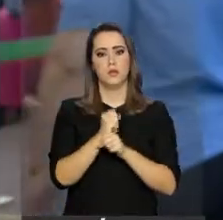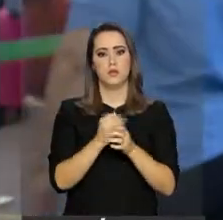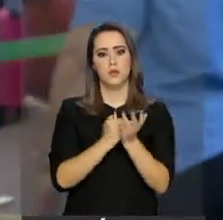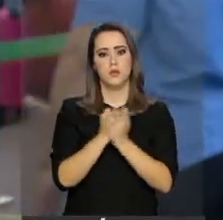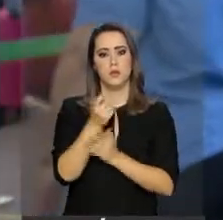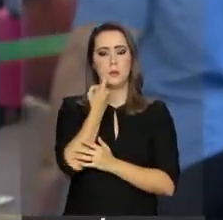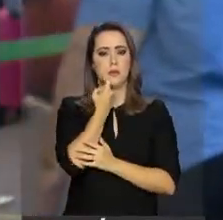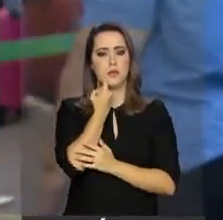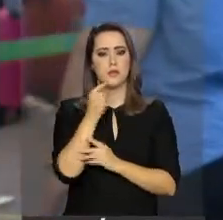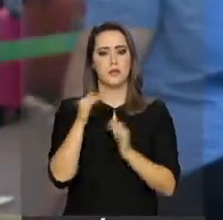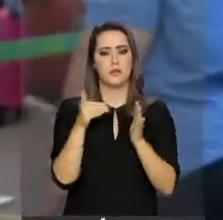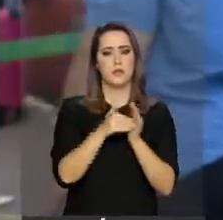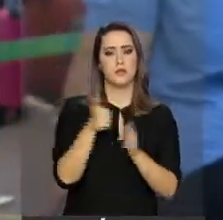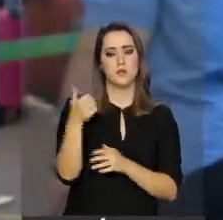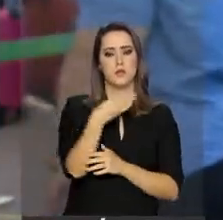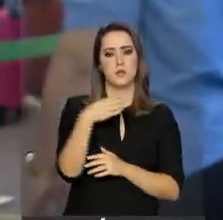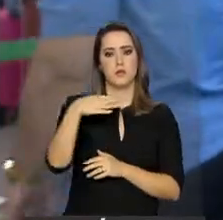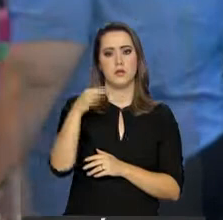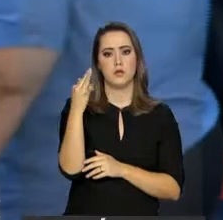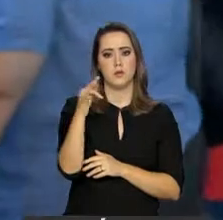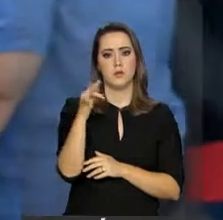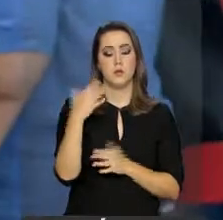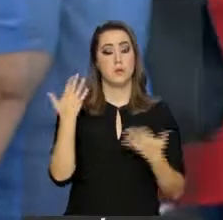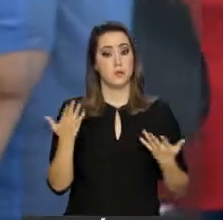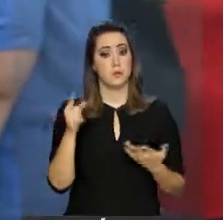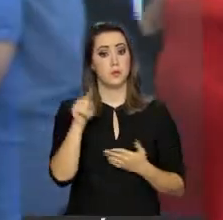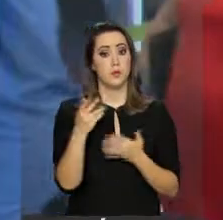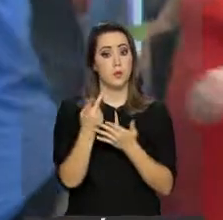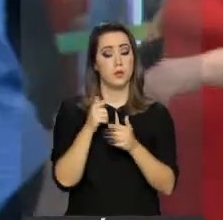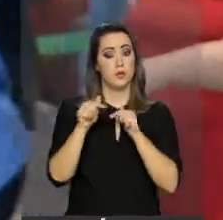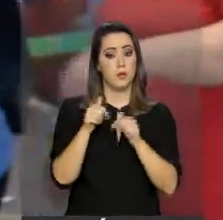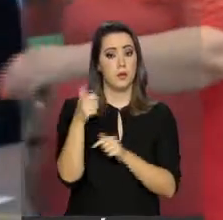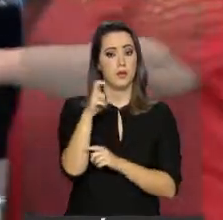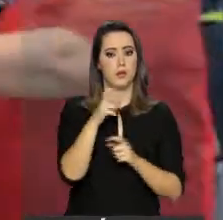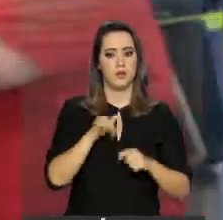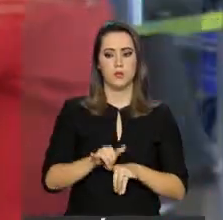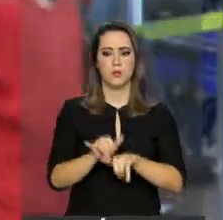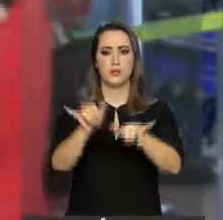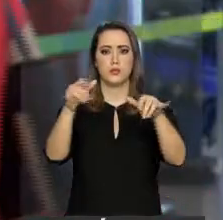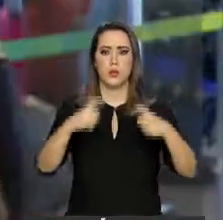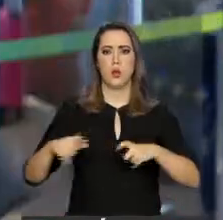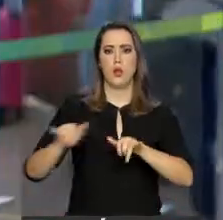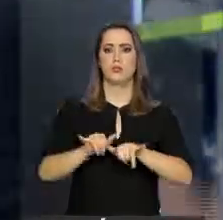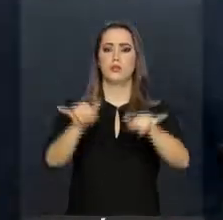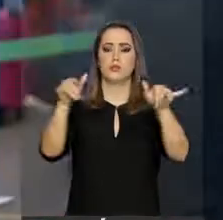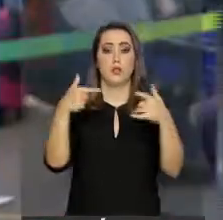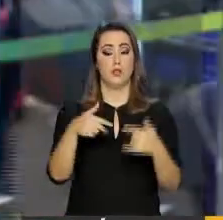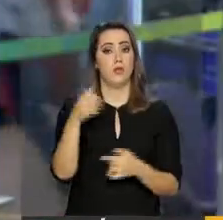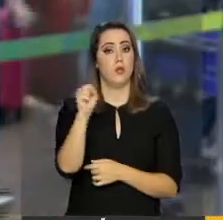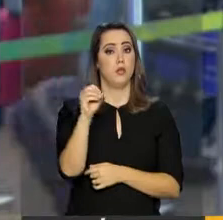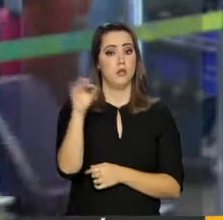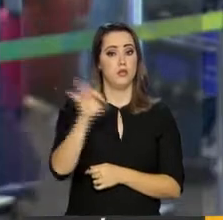começa nesta sexta-feira e vai até o dia 14 de fevereiro a operação acontece em 15 aeroportos que representam 80% do